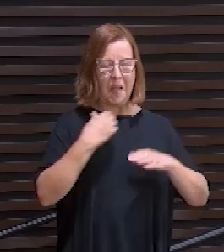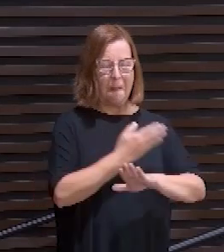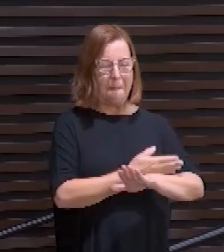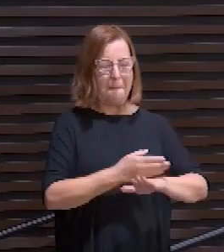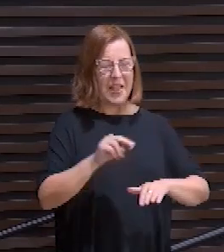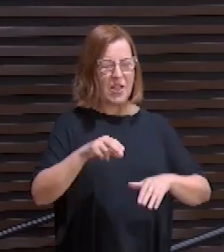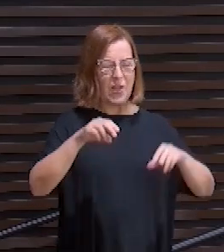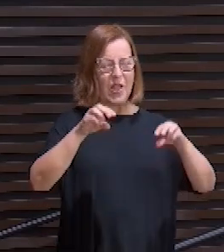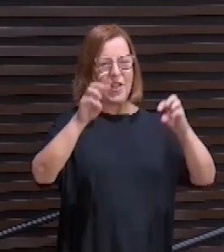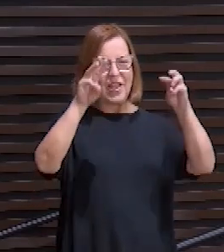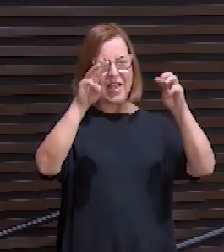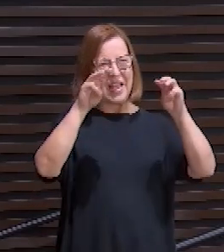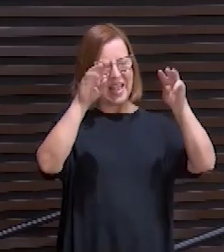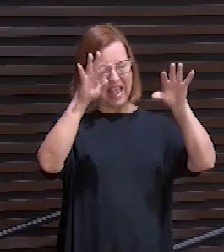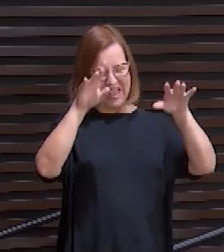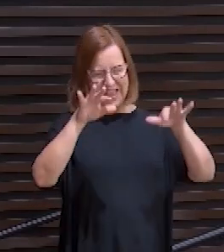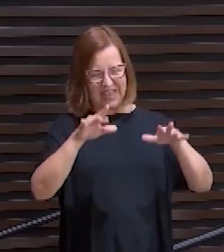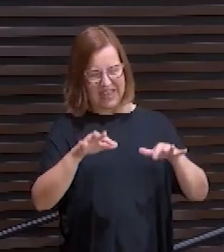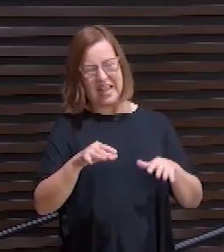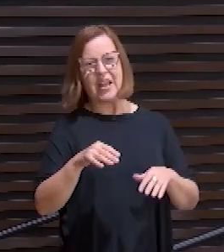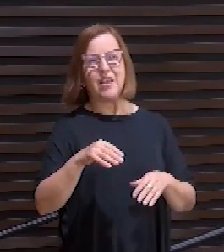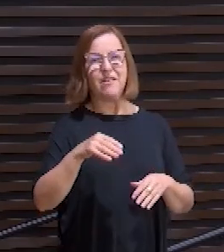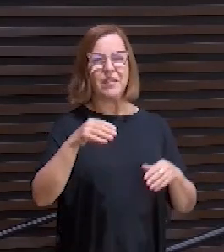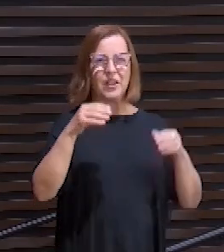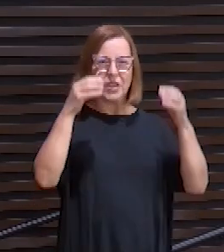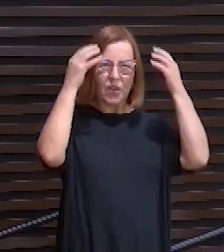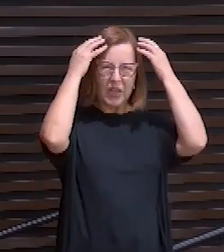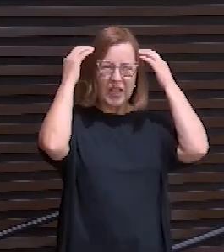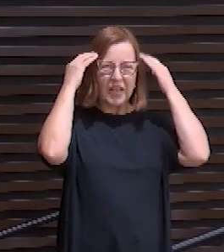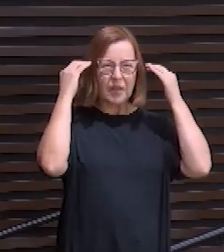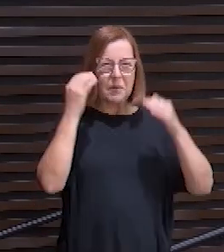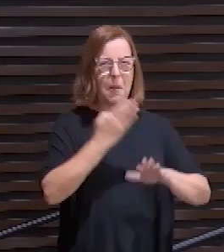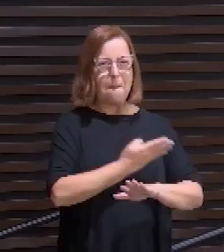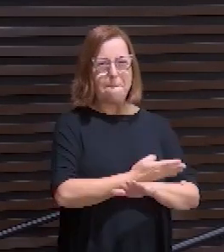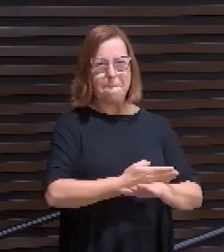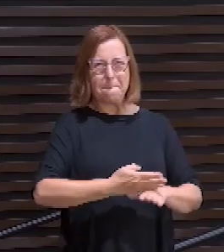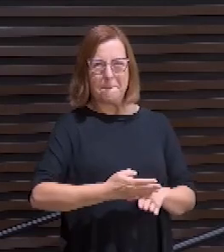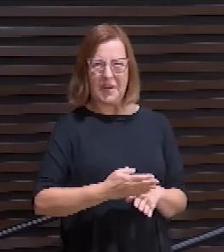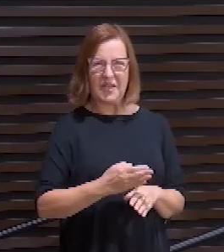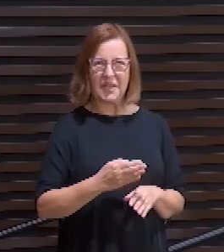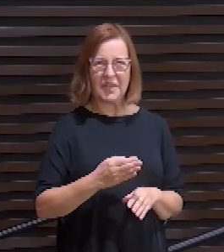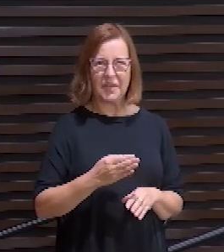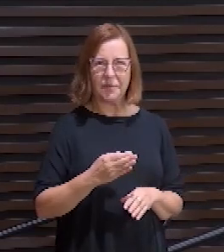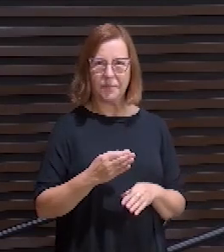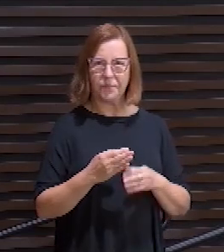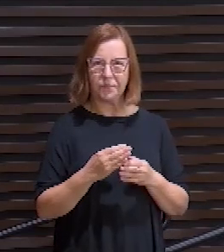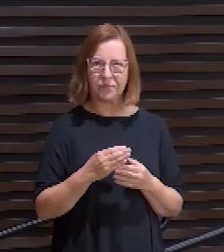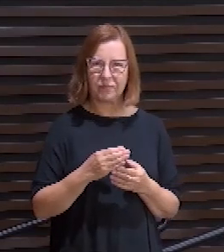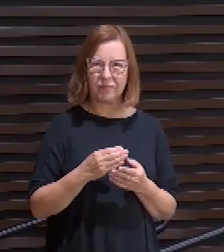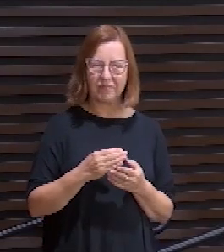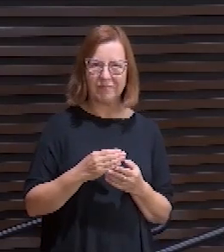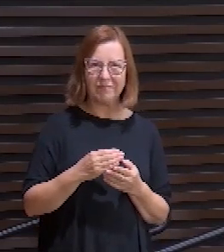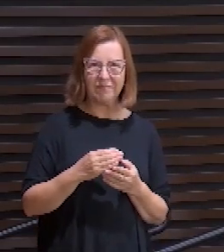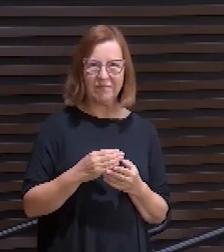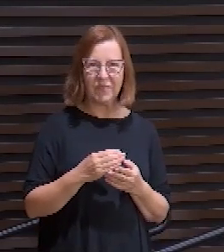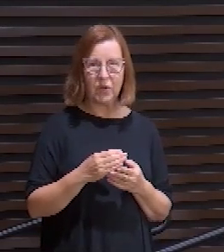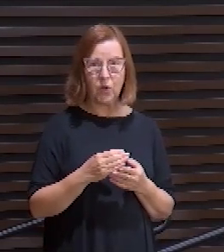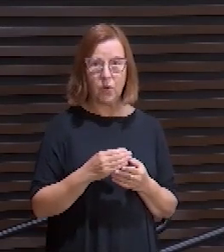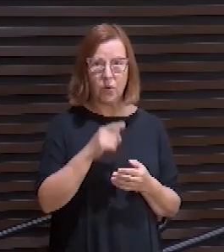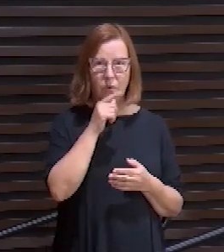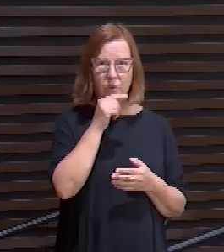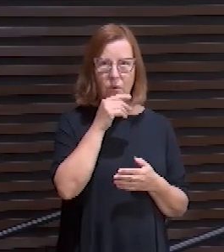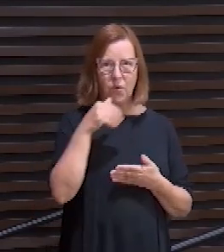da cabeça como a pura lã. O seu trono eram chamas de fogo, e suas rodas eram fogo ardente. Um rio